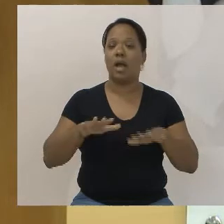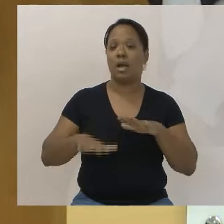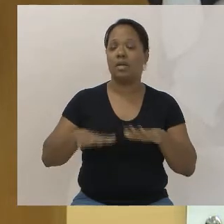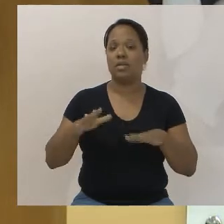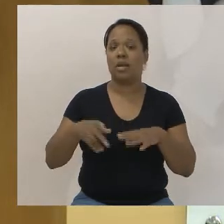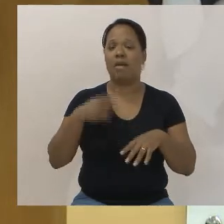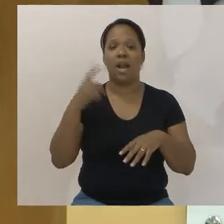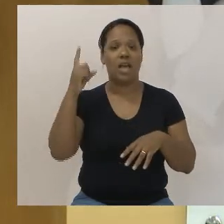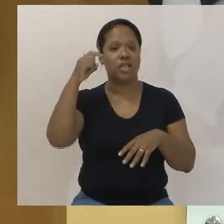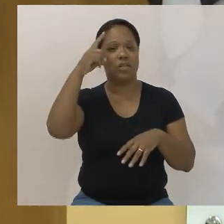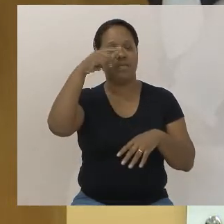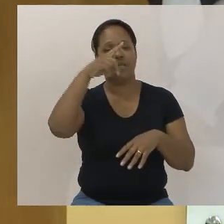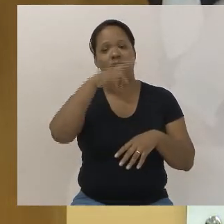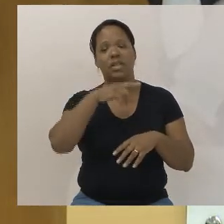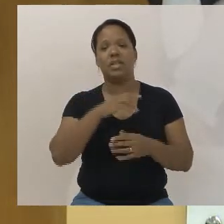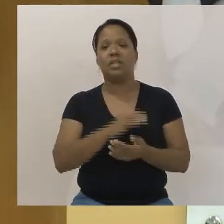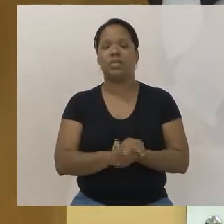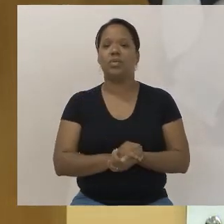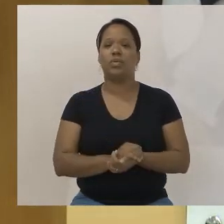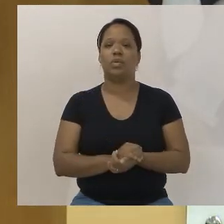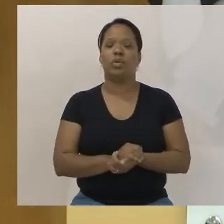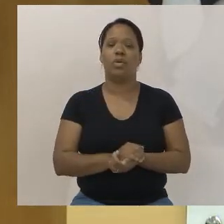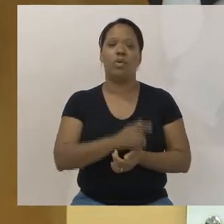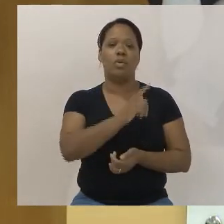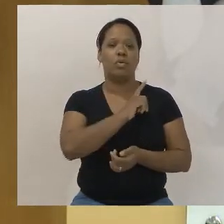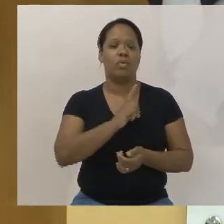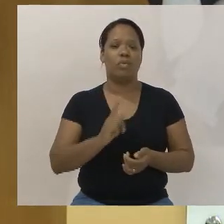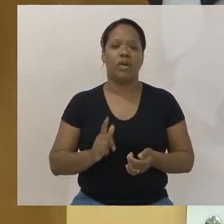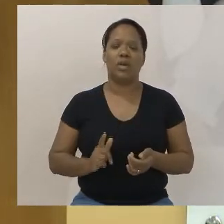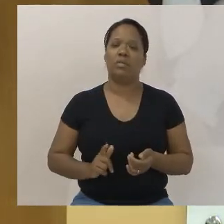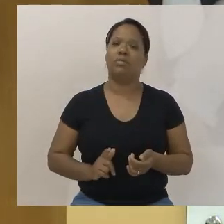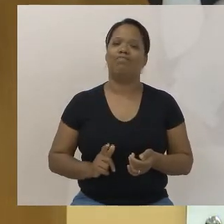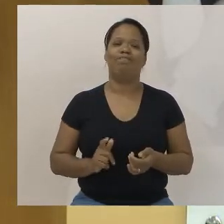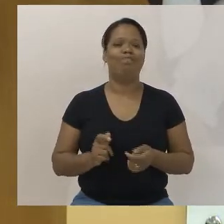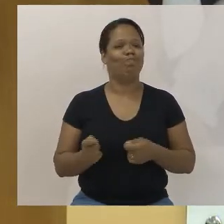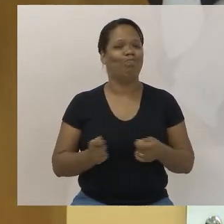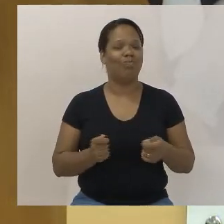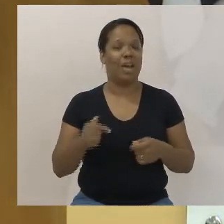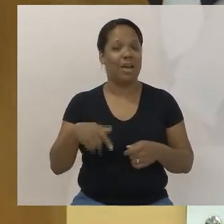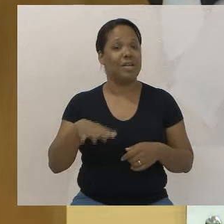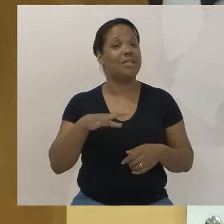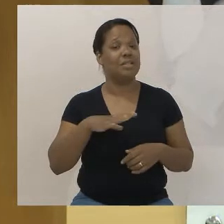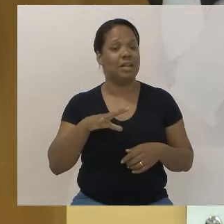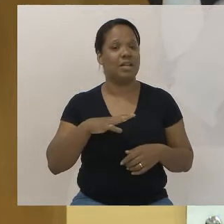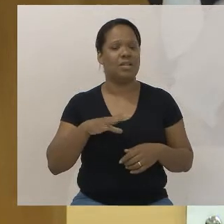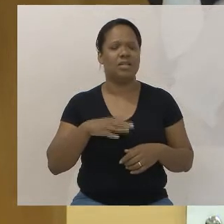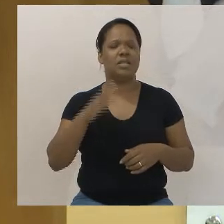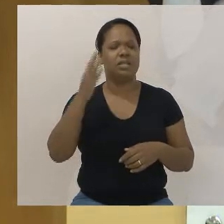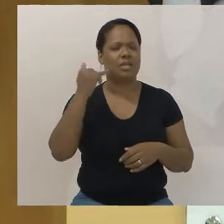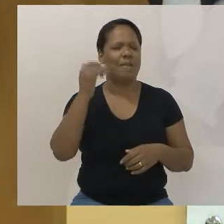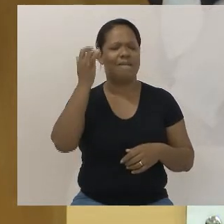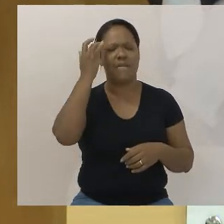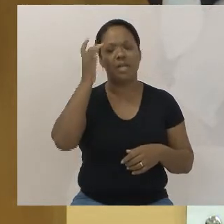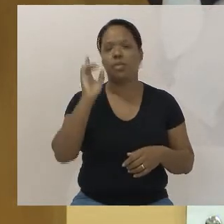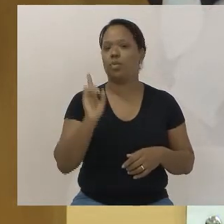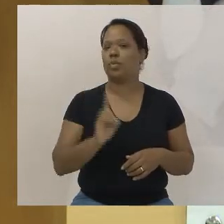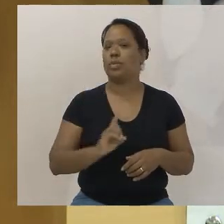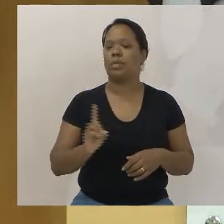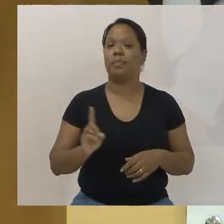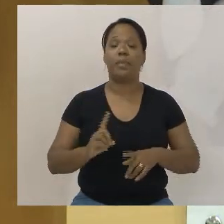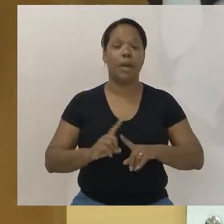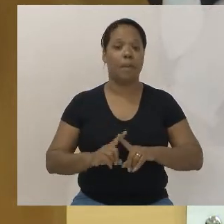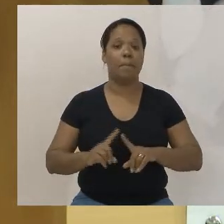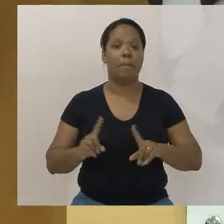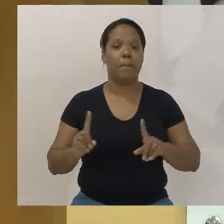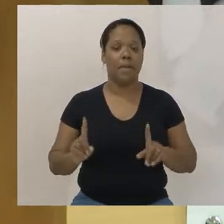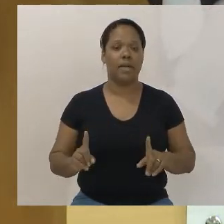difícil governar uma cidade então a gente tem que saber disso né a gente tem que saber disso que não é fácil mas ao mesmo